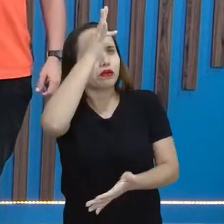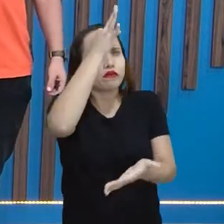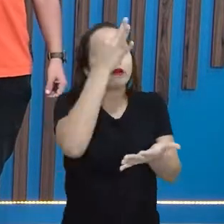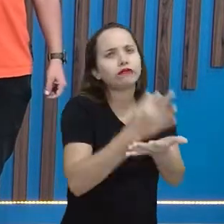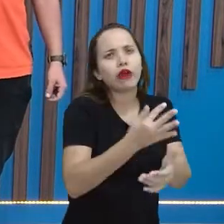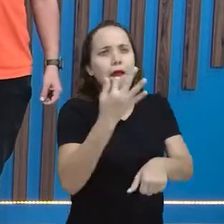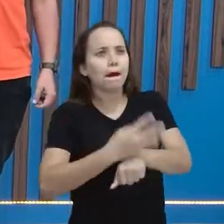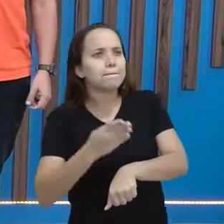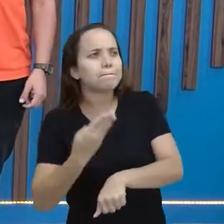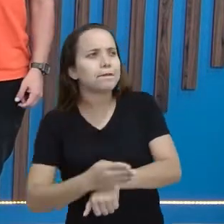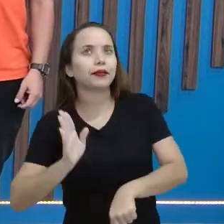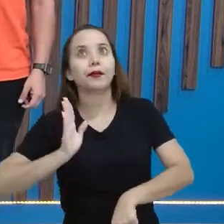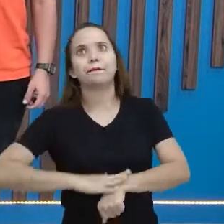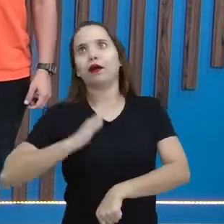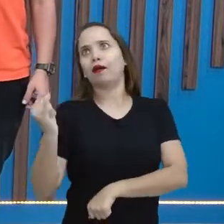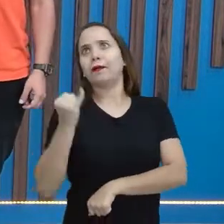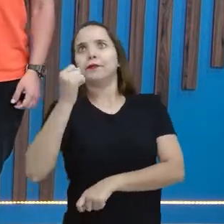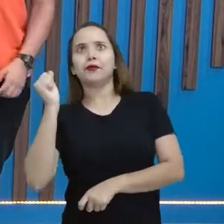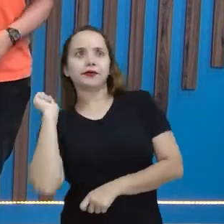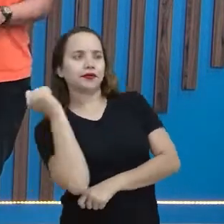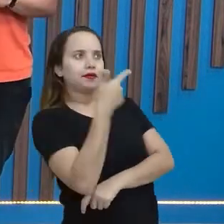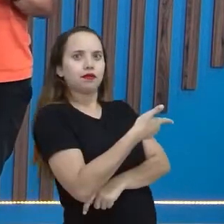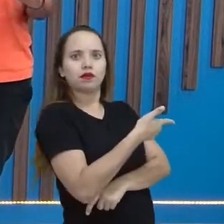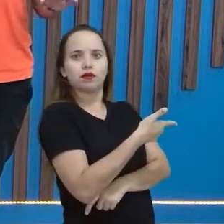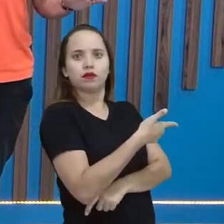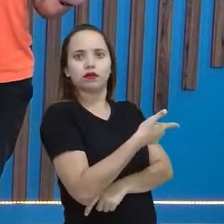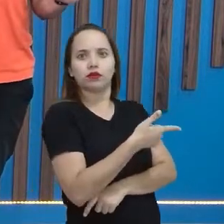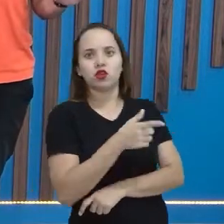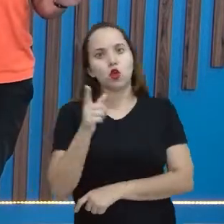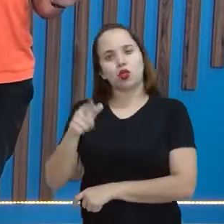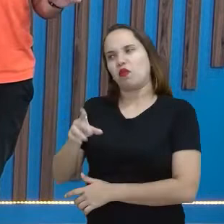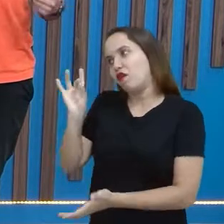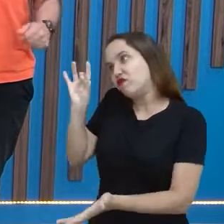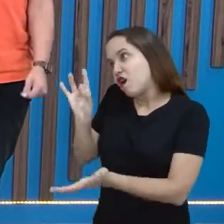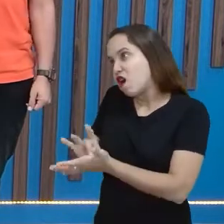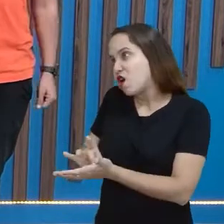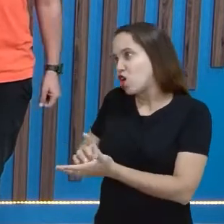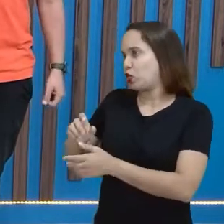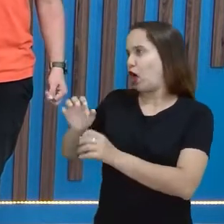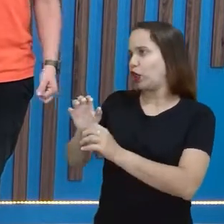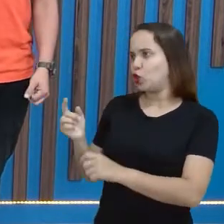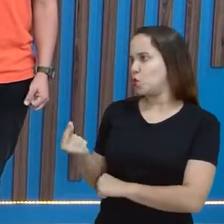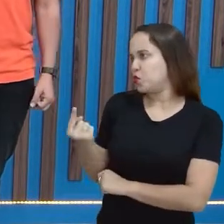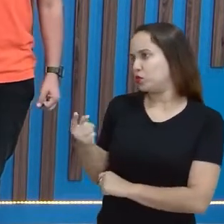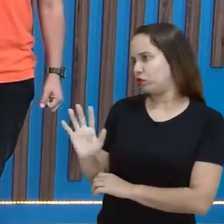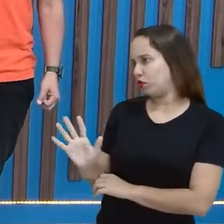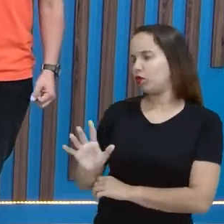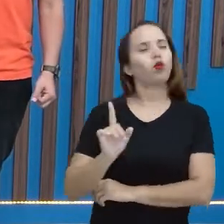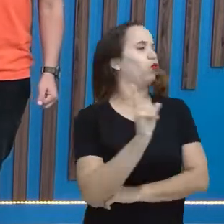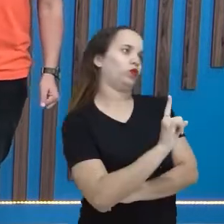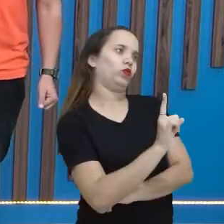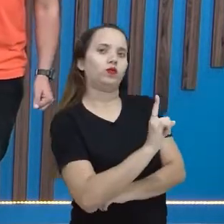práticas mais importantes do que as outras. Não existe absoluta, né? Não. São olhares diferentes. E que